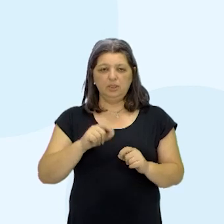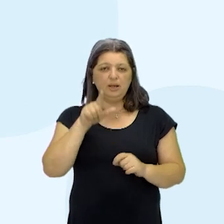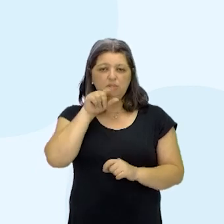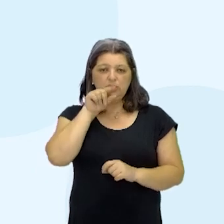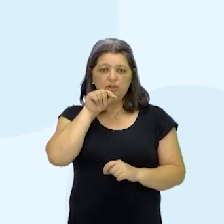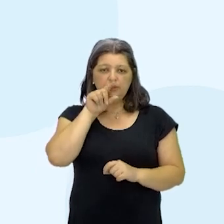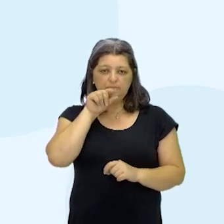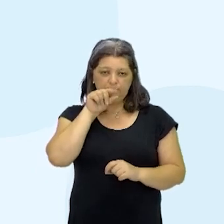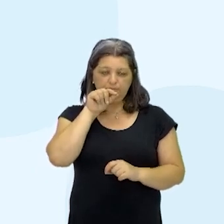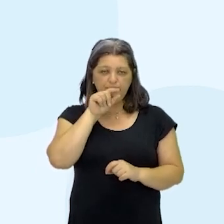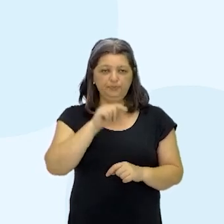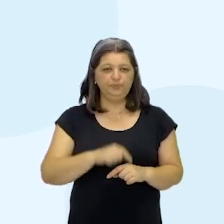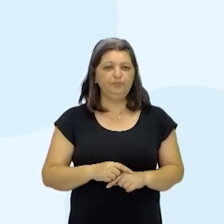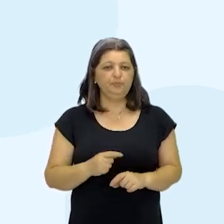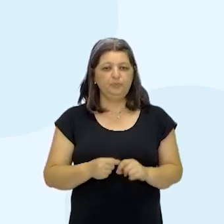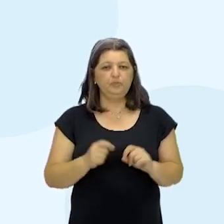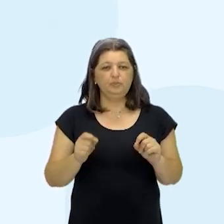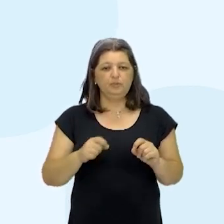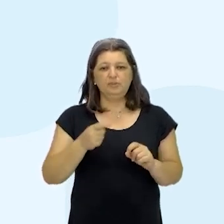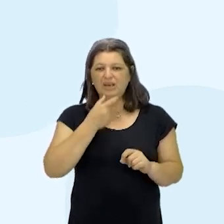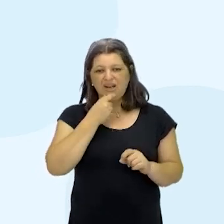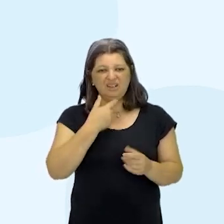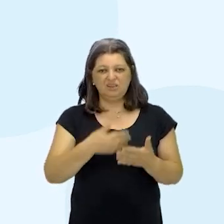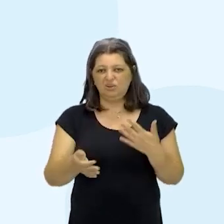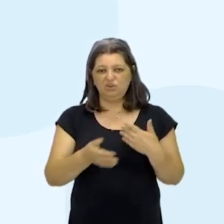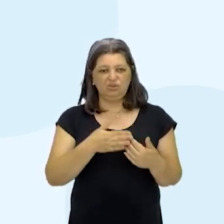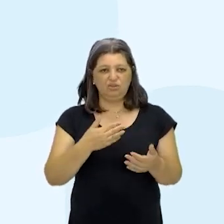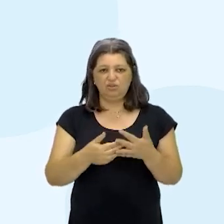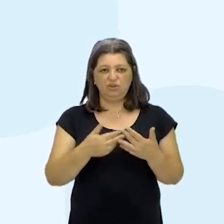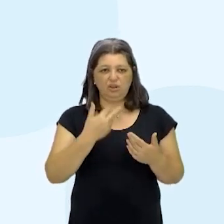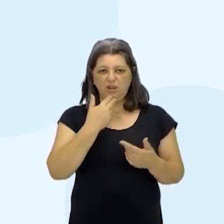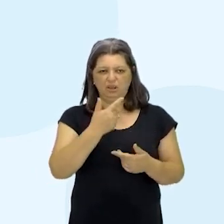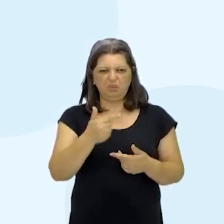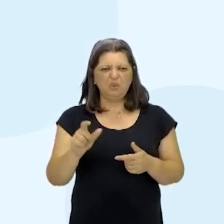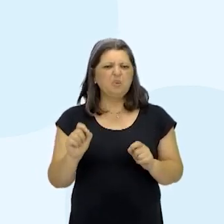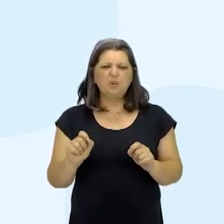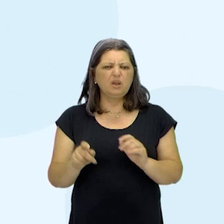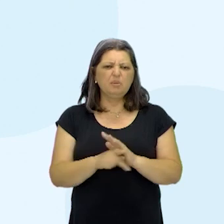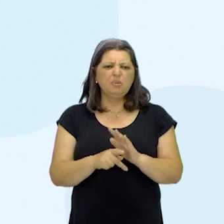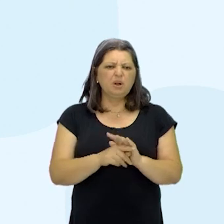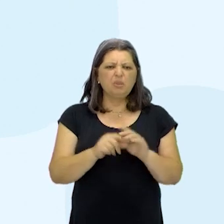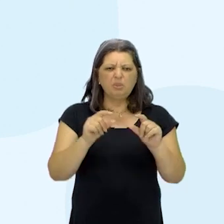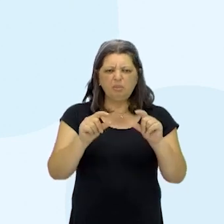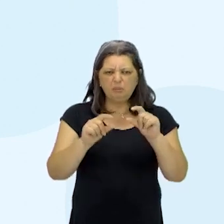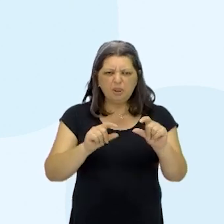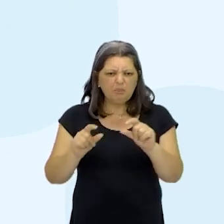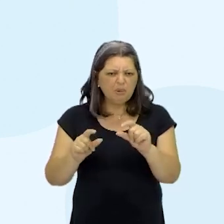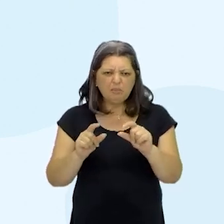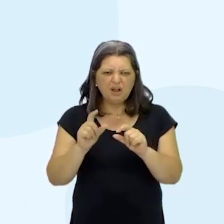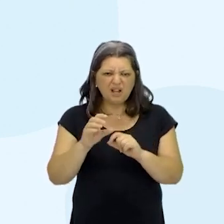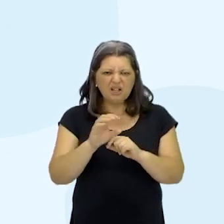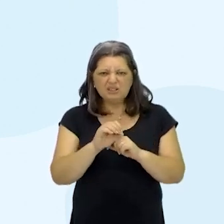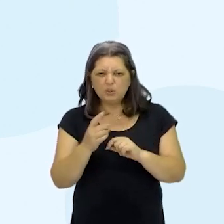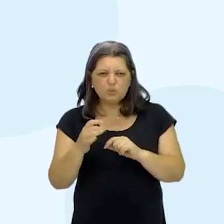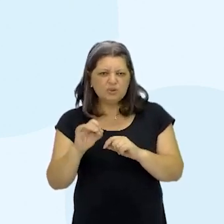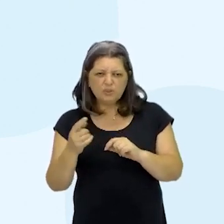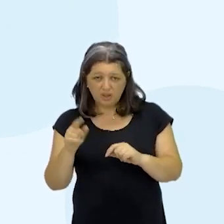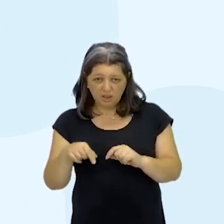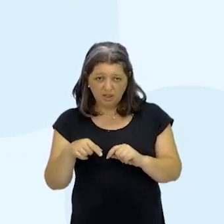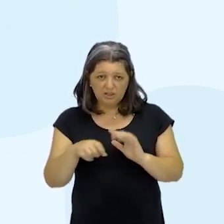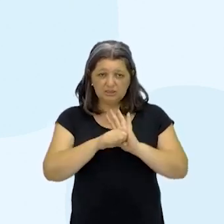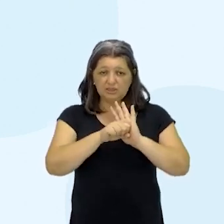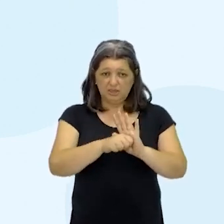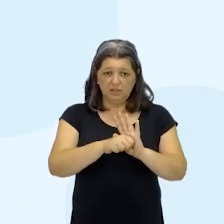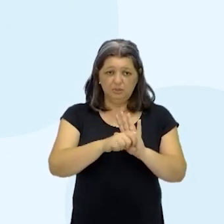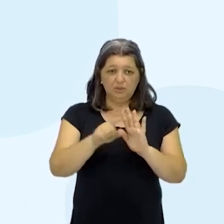sim. O pessoal acha que não é aula de inglês, que é aula de qualquer outra língua, né? É código. O que é isso aqui na código. Ok. Então, lembra que esses símbolos...